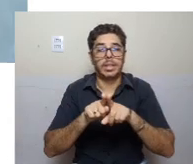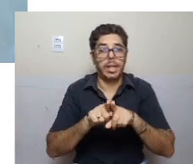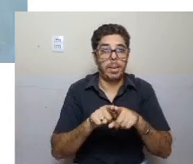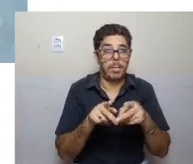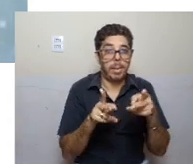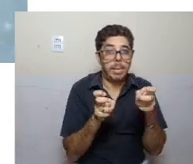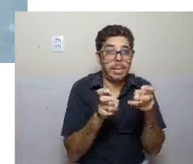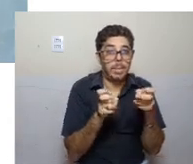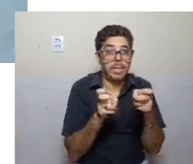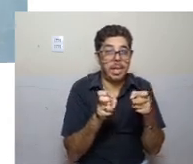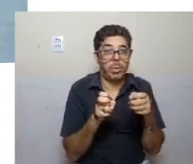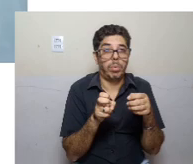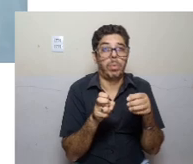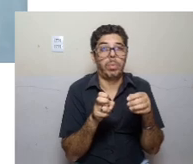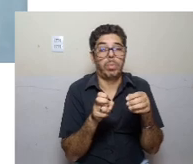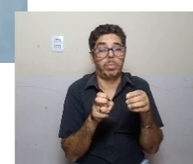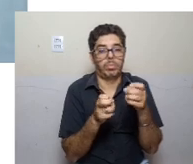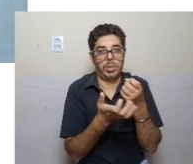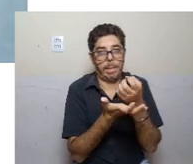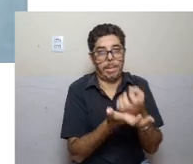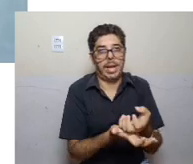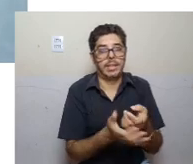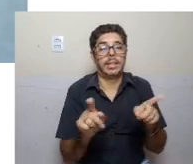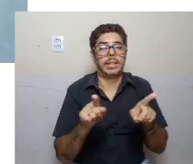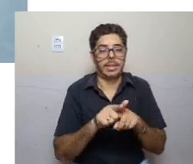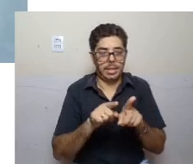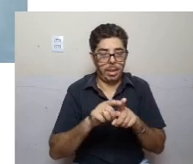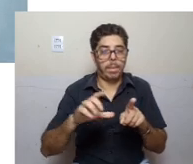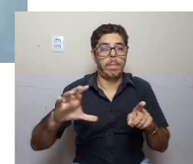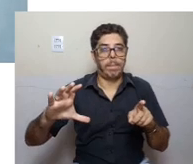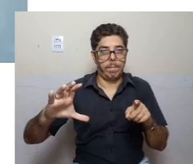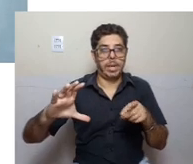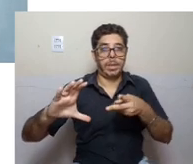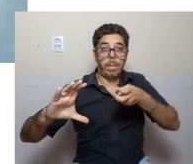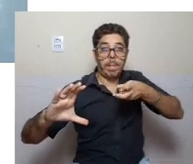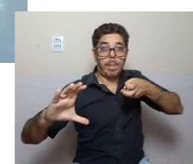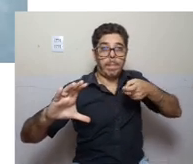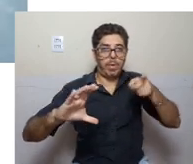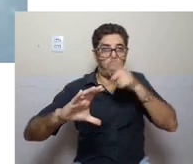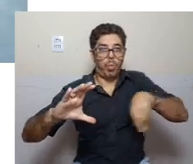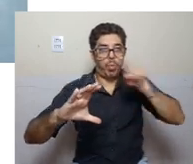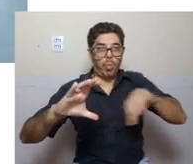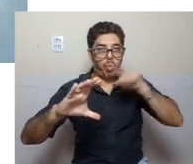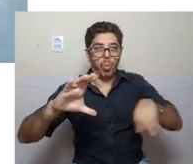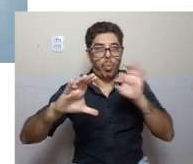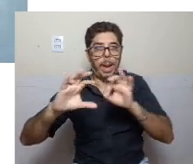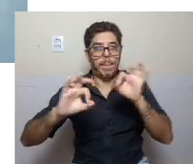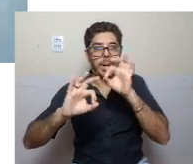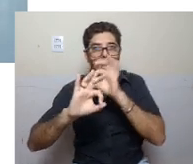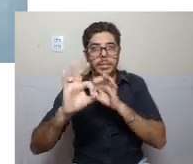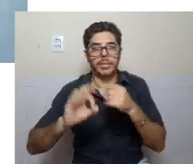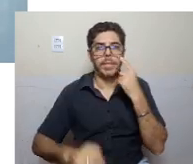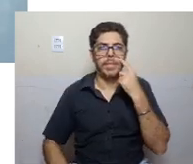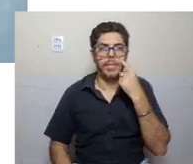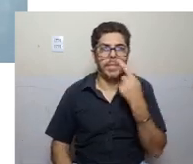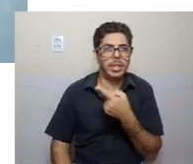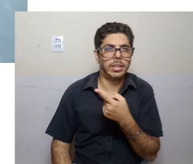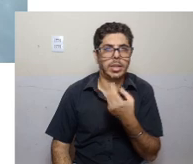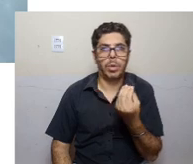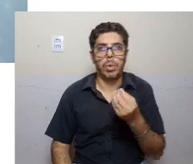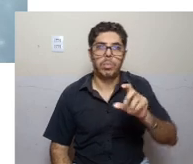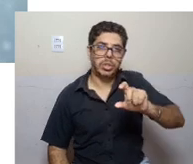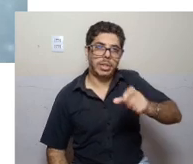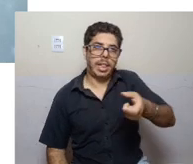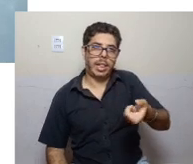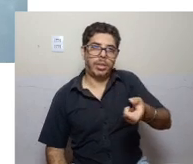massa e no funcionamento do ciclotron, que está presente nos aceleradores de partículas. Aqui deixa eu mostrar apenas como o seletor de